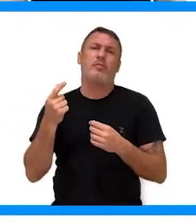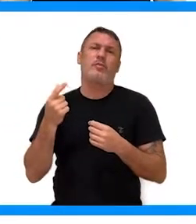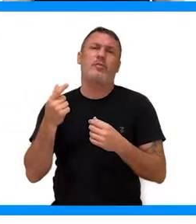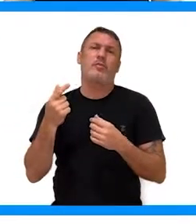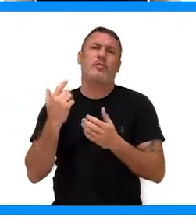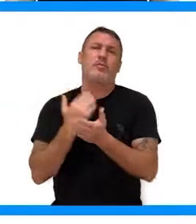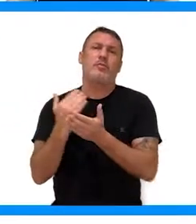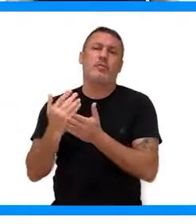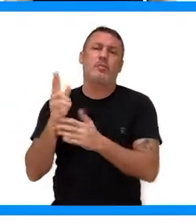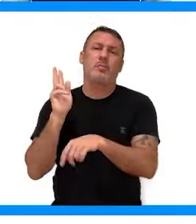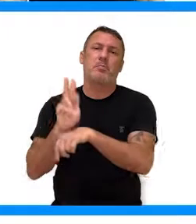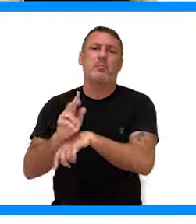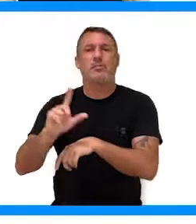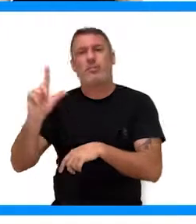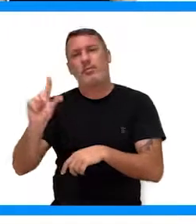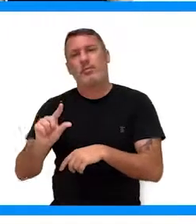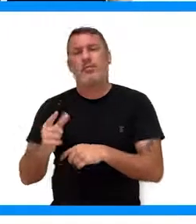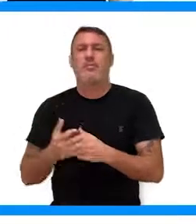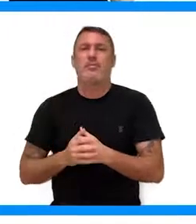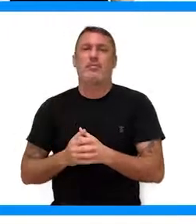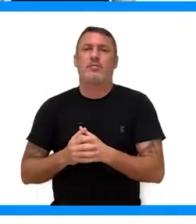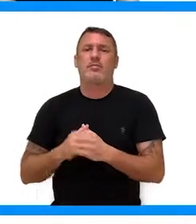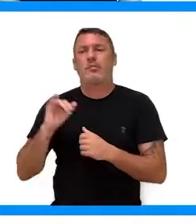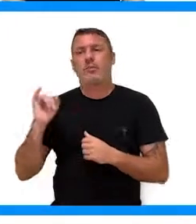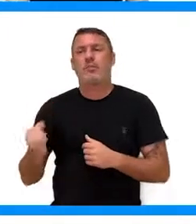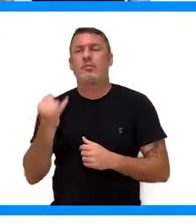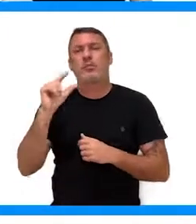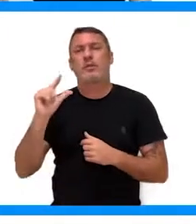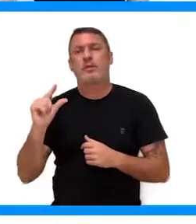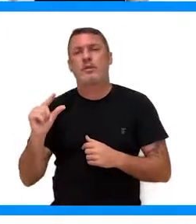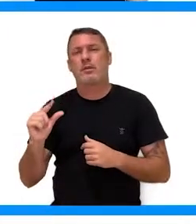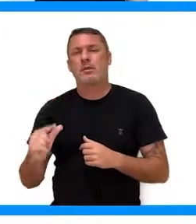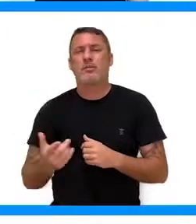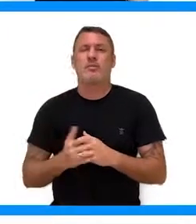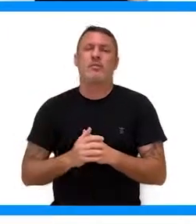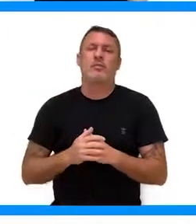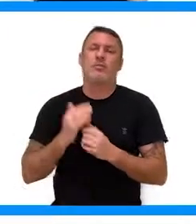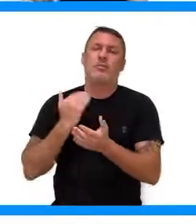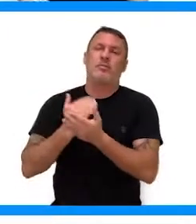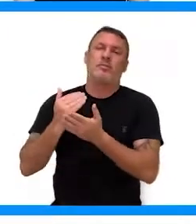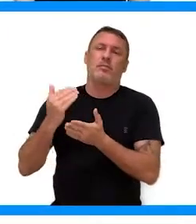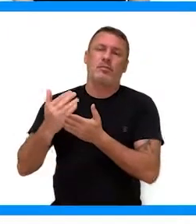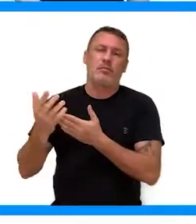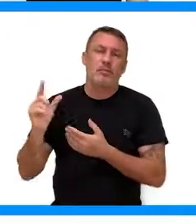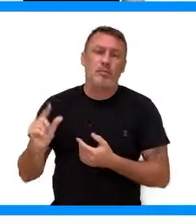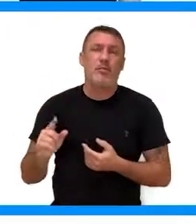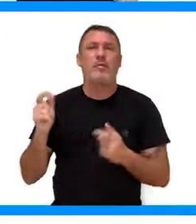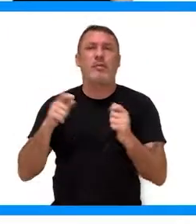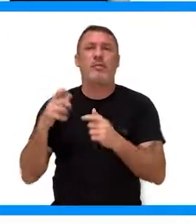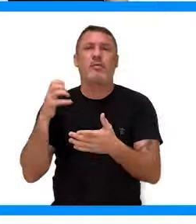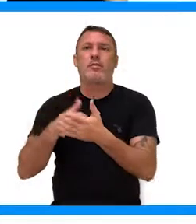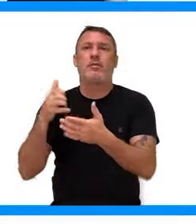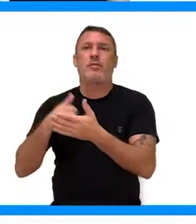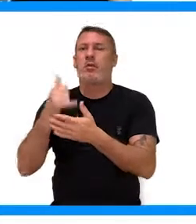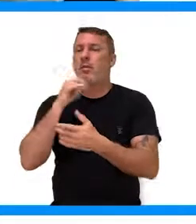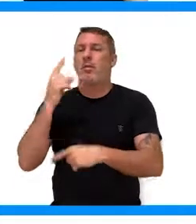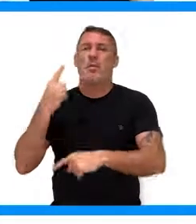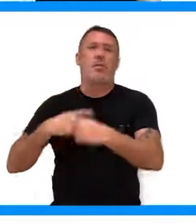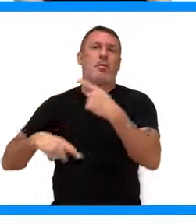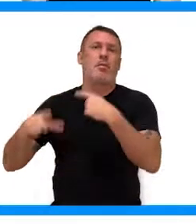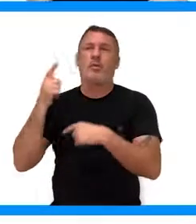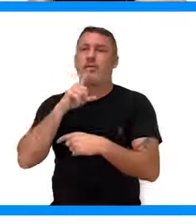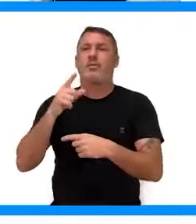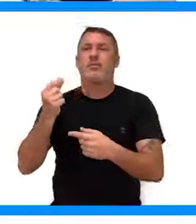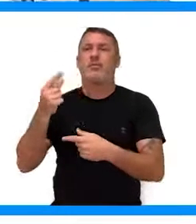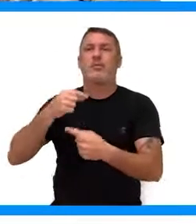de créditos especiais em bancos, juros baixíssimos, o que lhes possibilitam justamente a